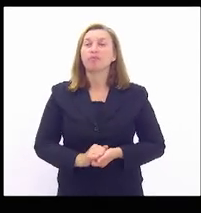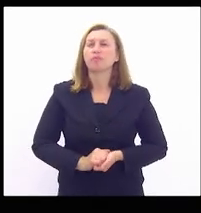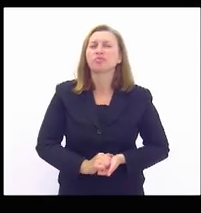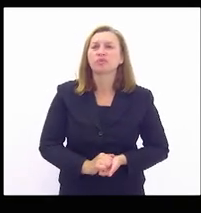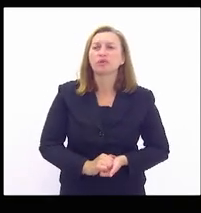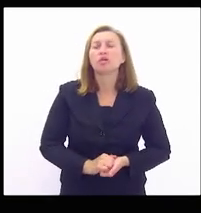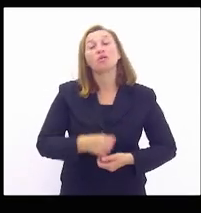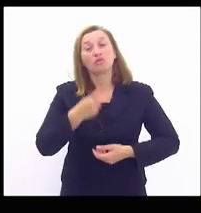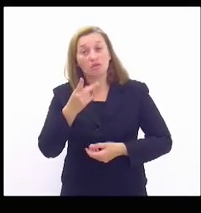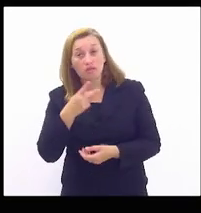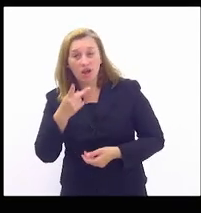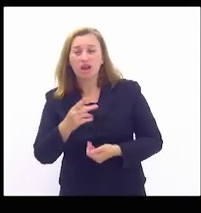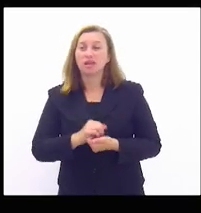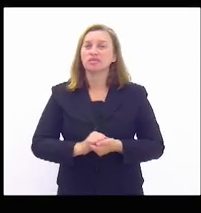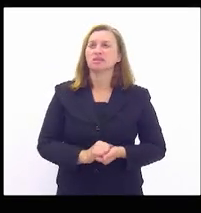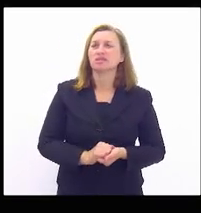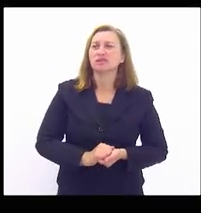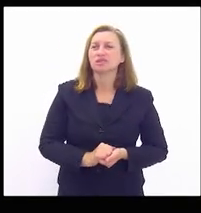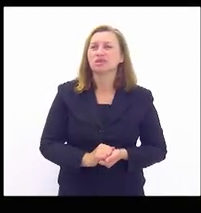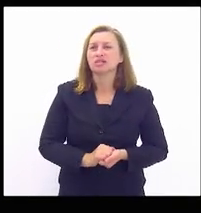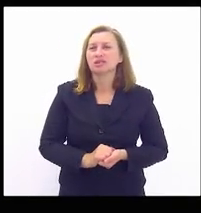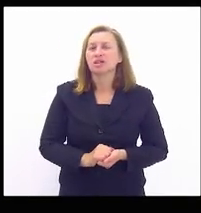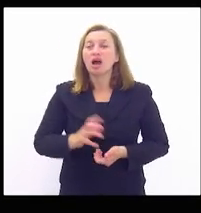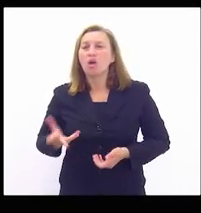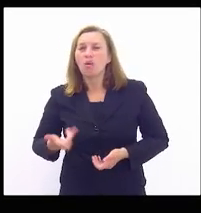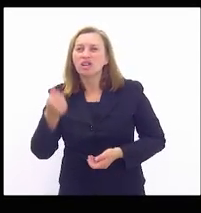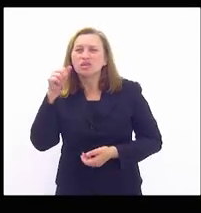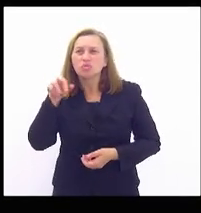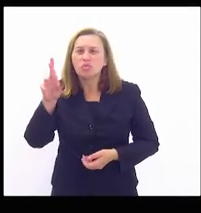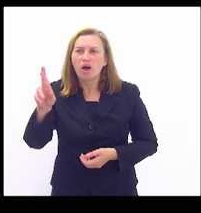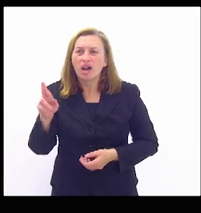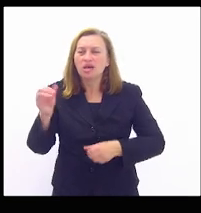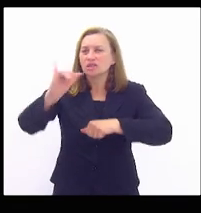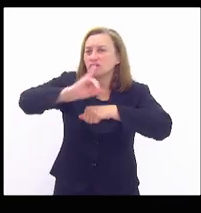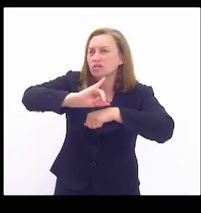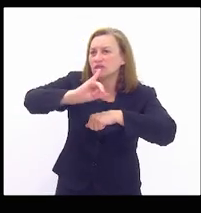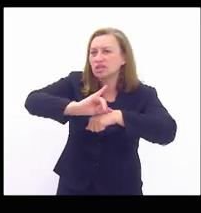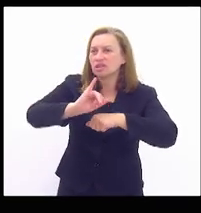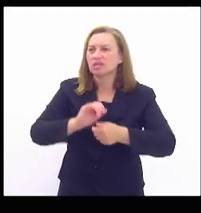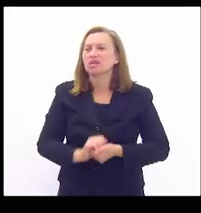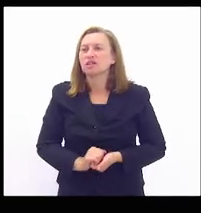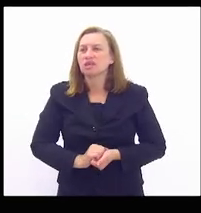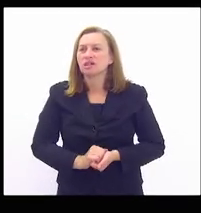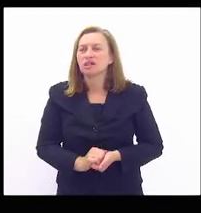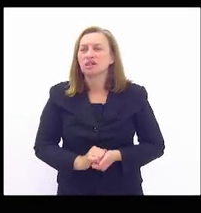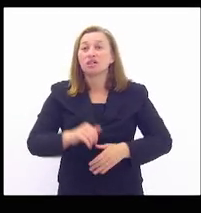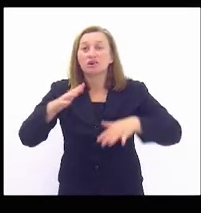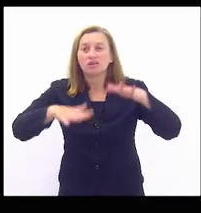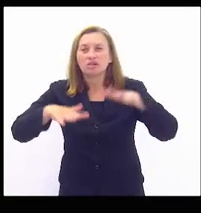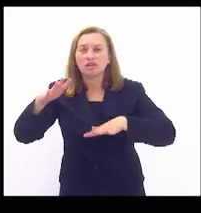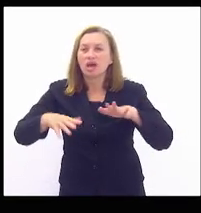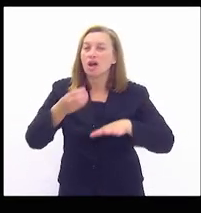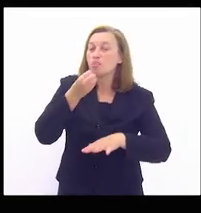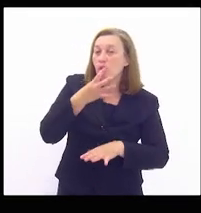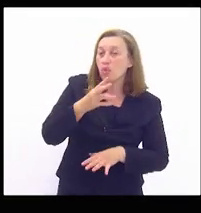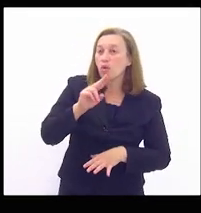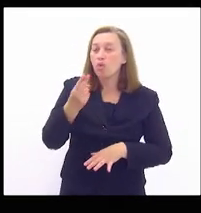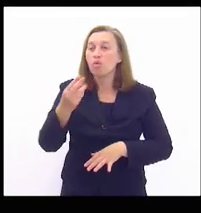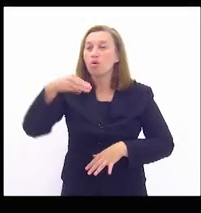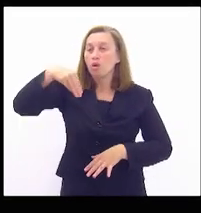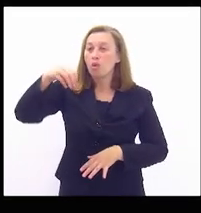foi dito, o índice de qualidade do ar de Volta Redonda, ele varia de bom a moderado.